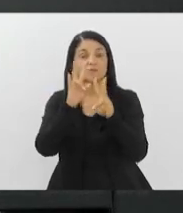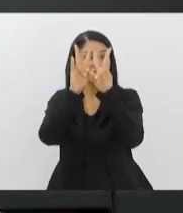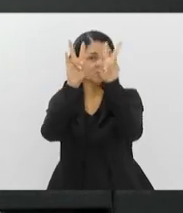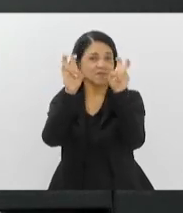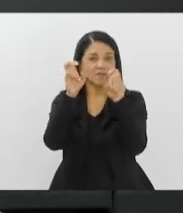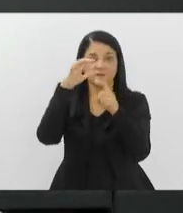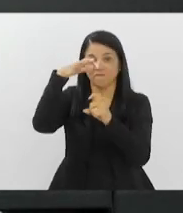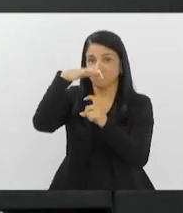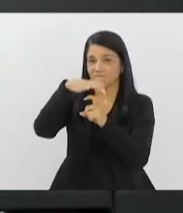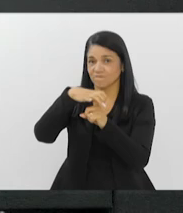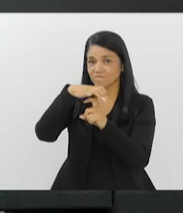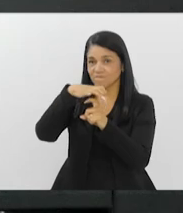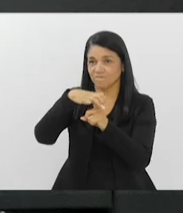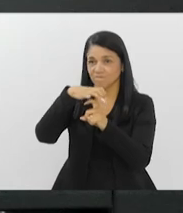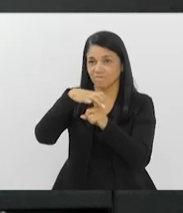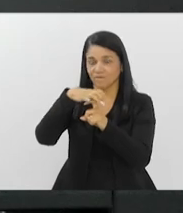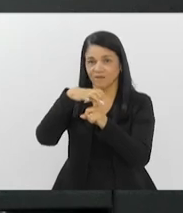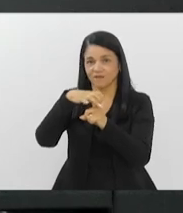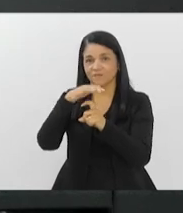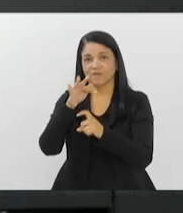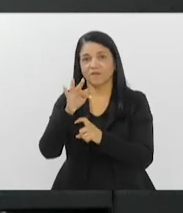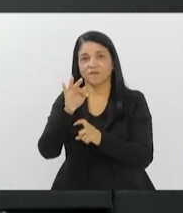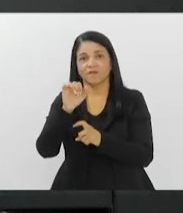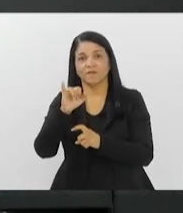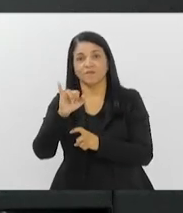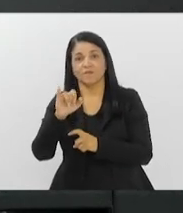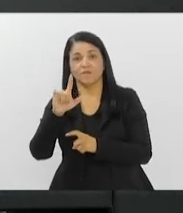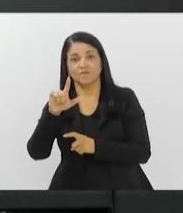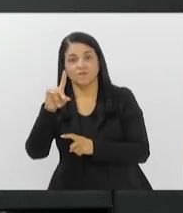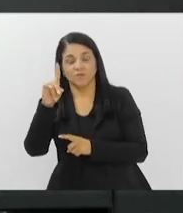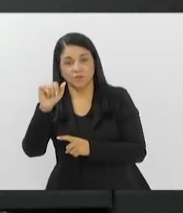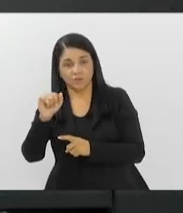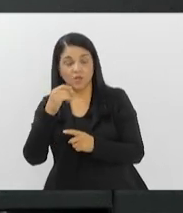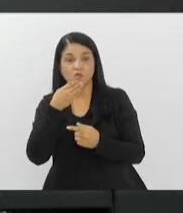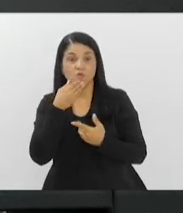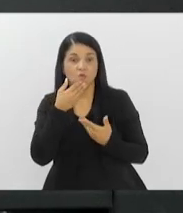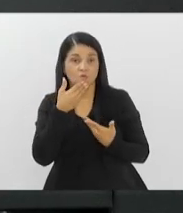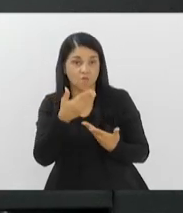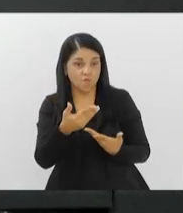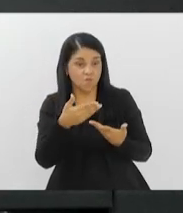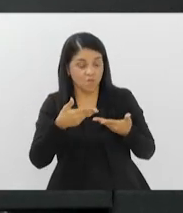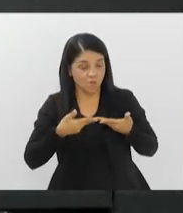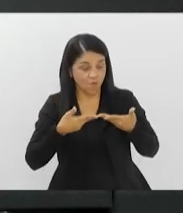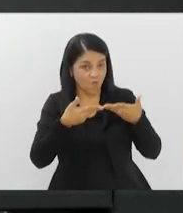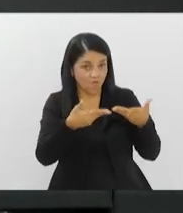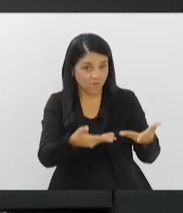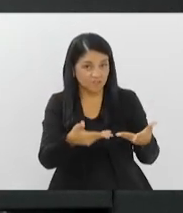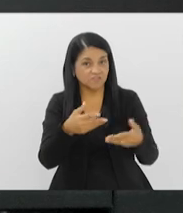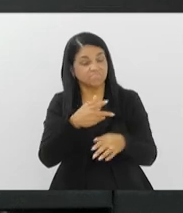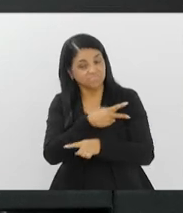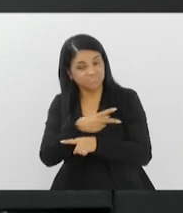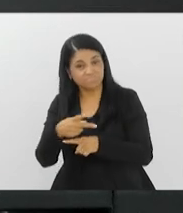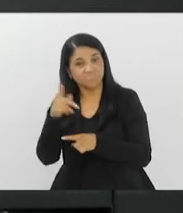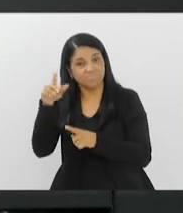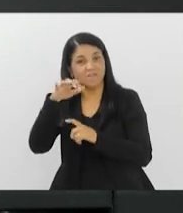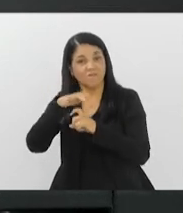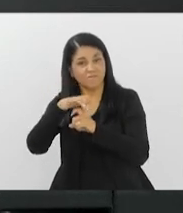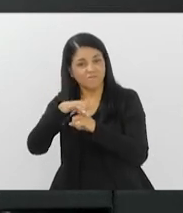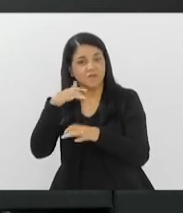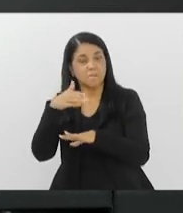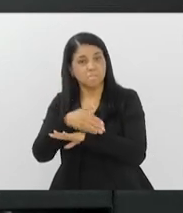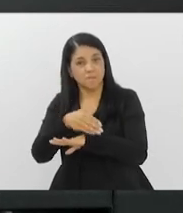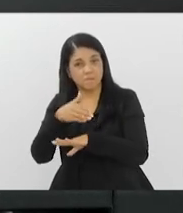né? E deixar aqui o convite para que todos que estão aqui, se puderem, vá à feira,